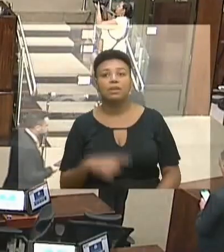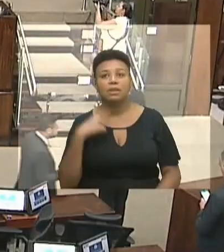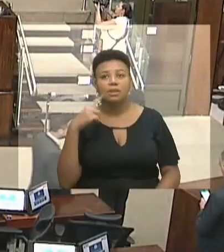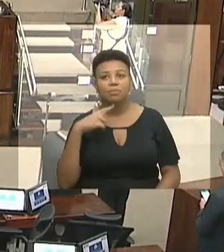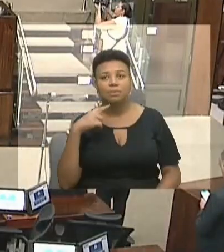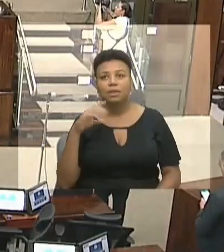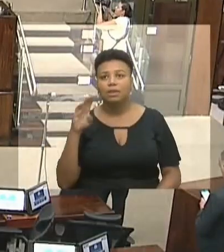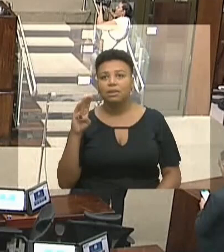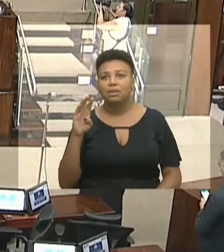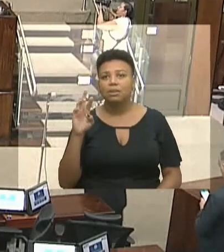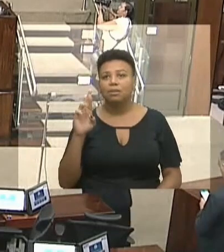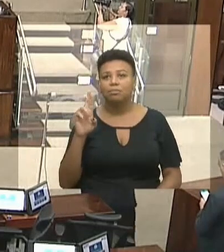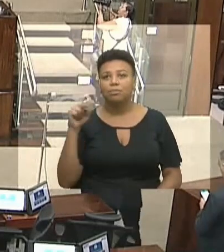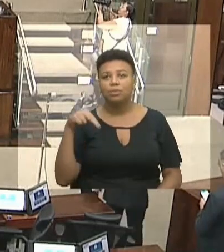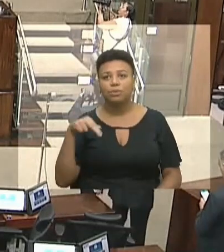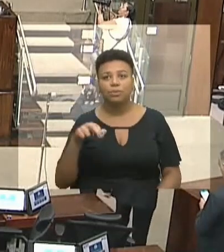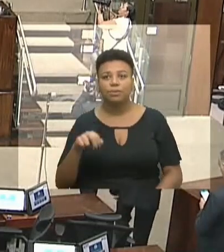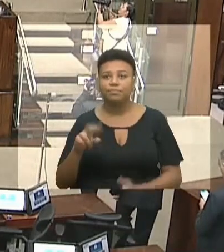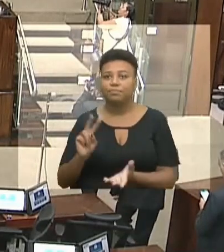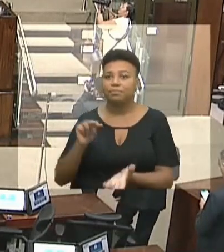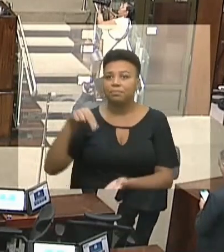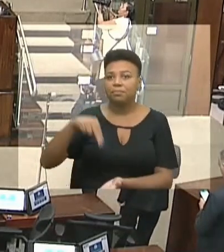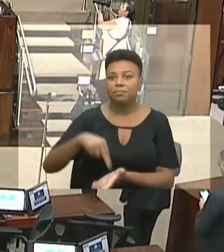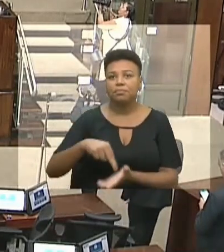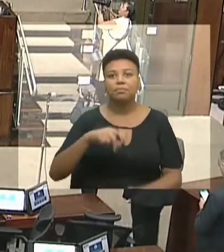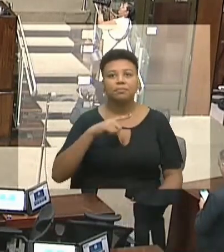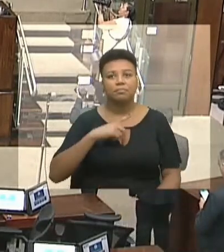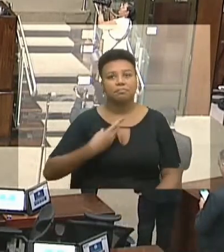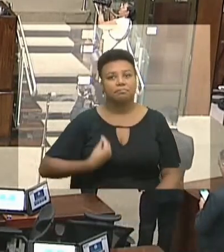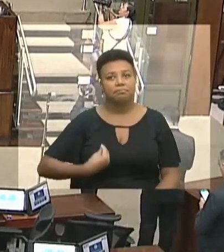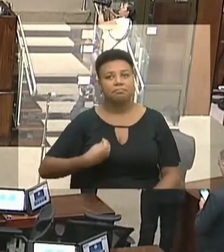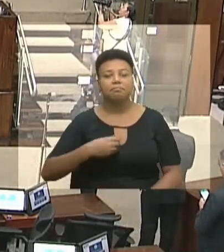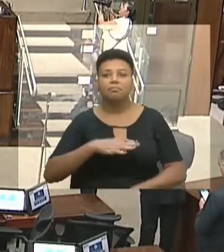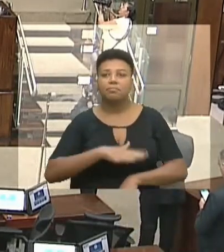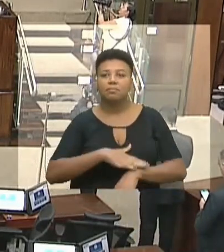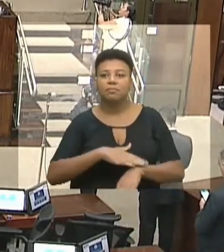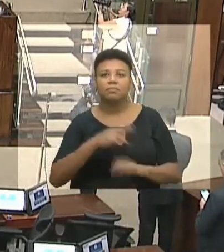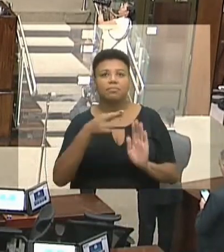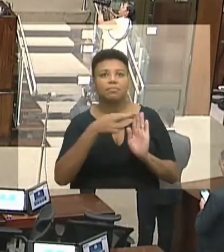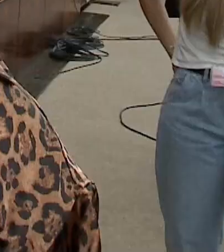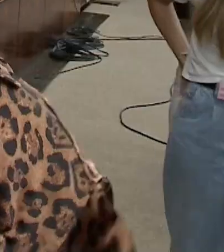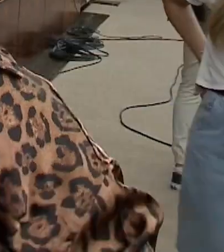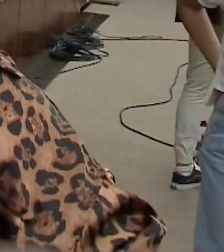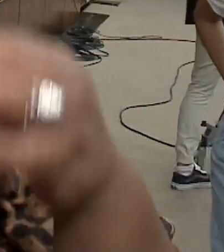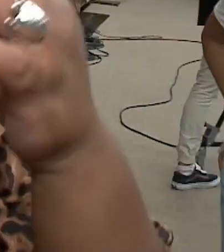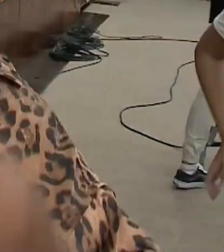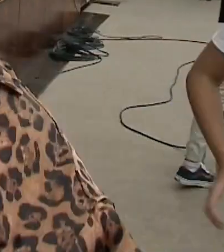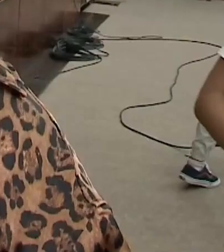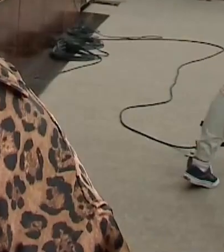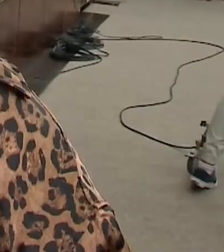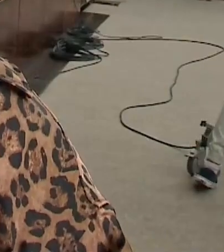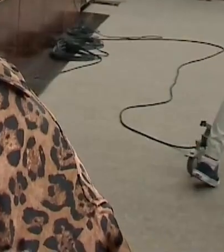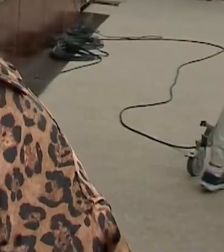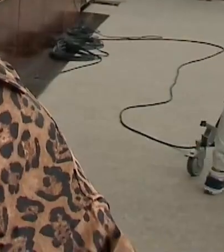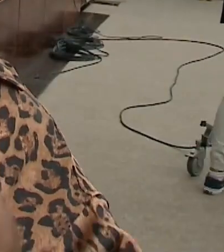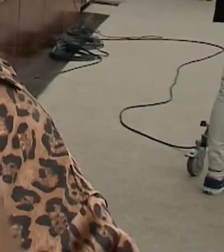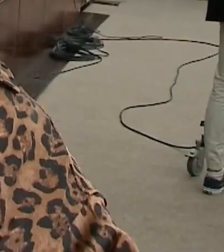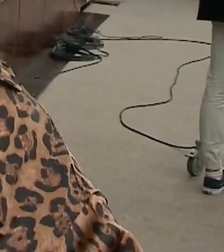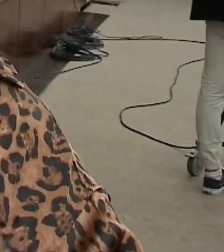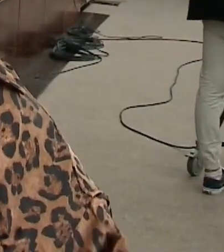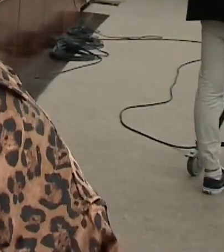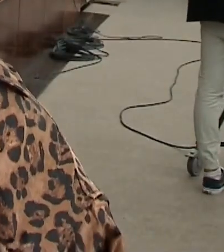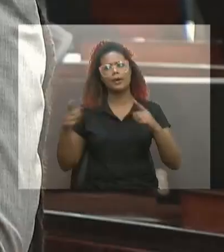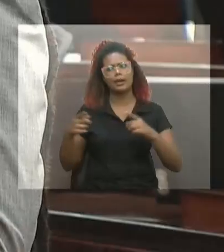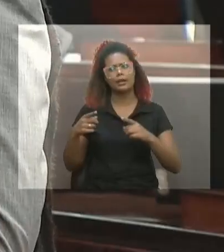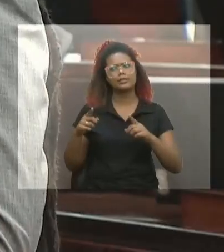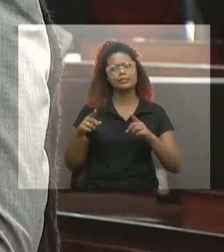mais participativo e orientado para as pessoas que mais precisam é inadmissível que nós